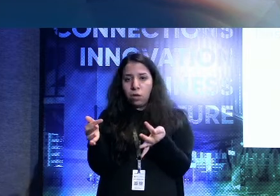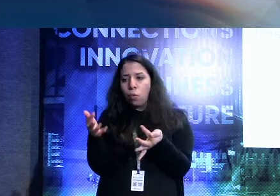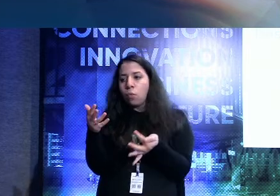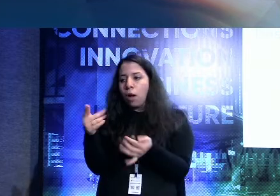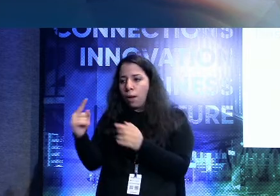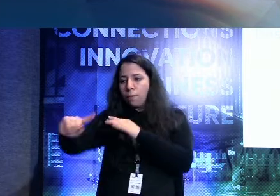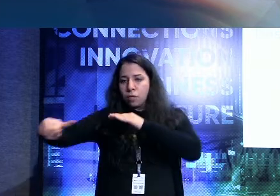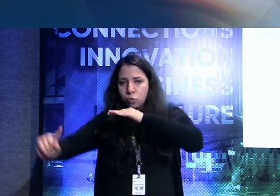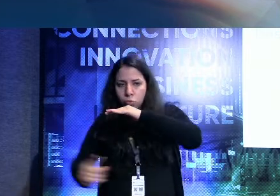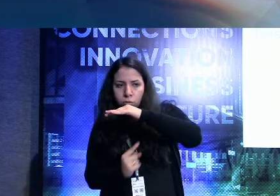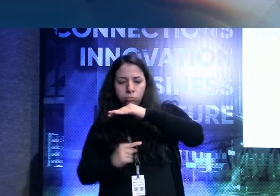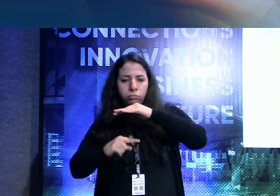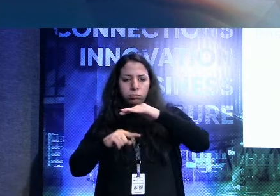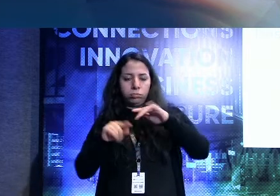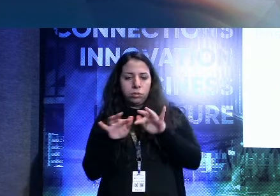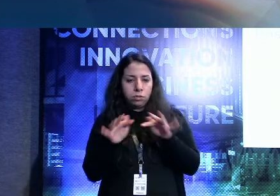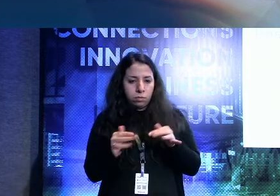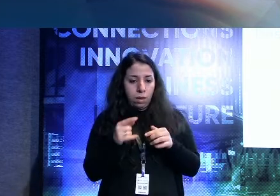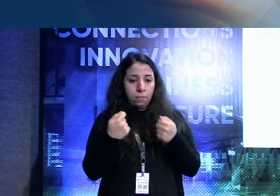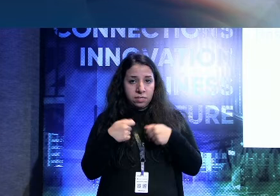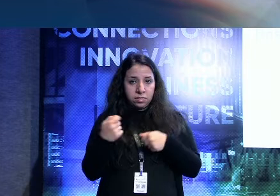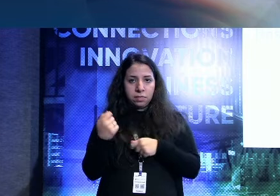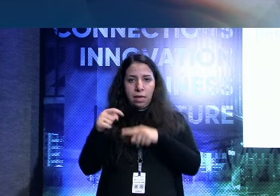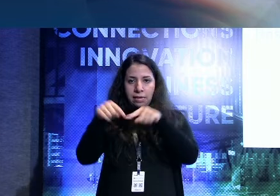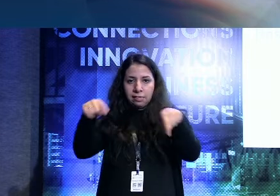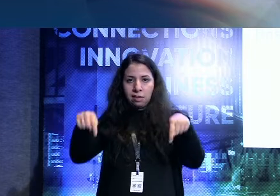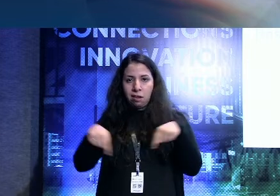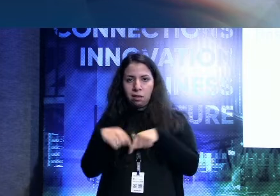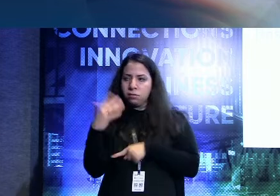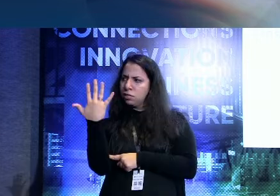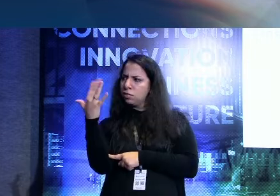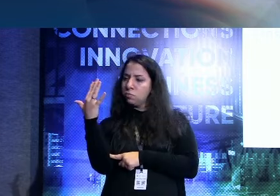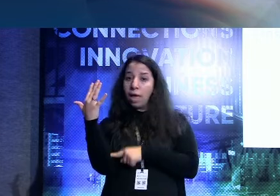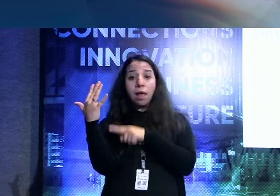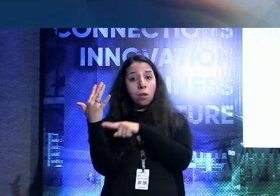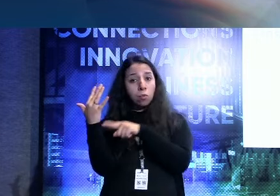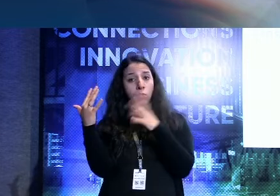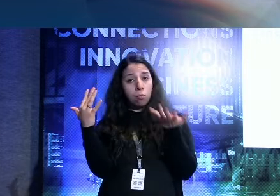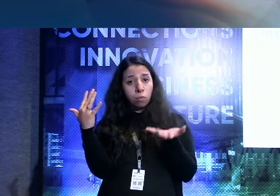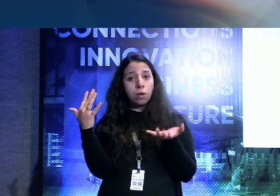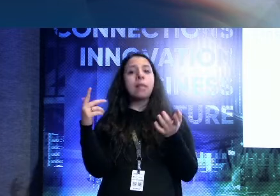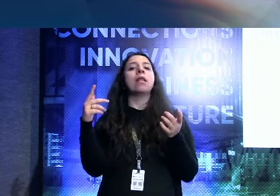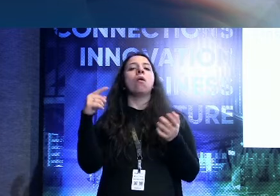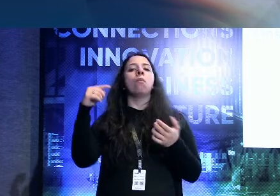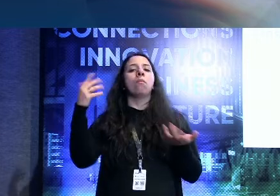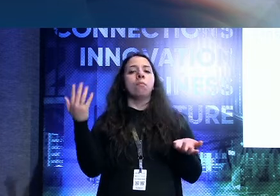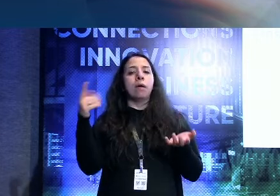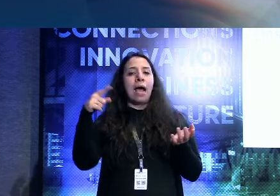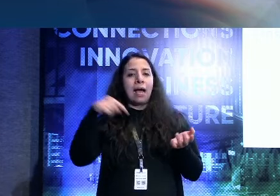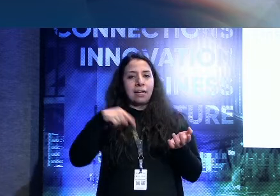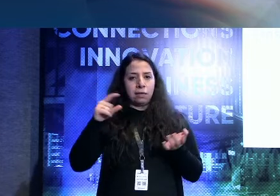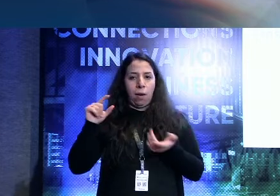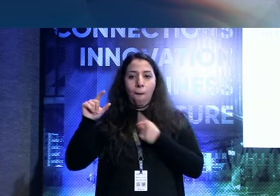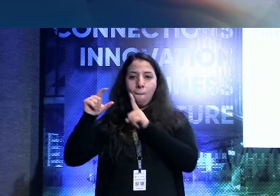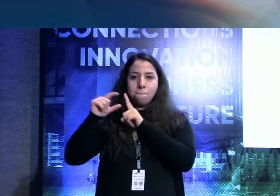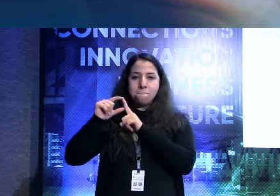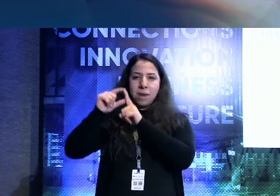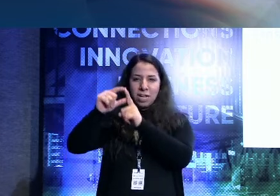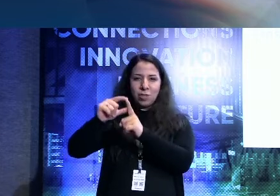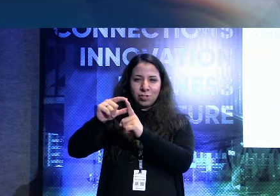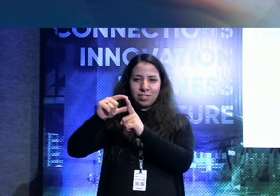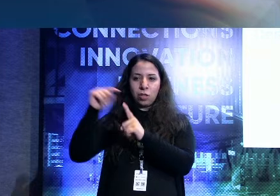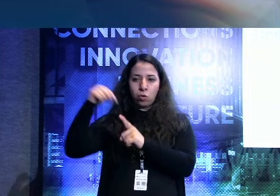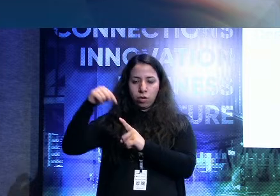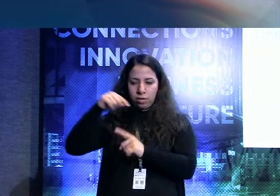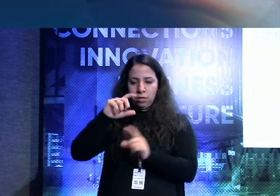salas espelho, por exemplo. Amanhã a gente vai falar um pouquinho sobre isso na nossa sala aqui do patrocinador no TDC, então, para quem estiver acompanhando